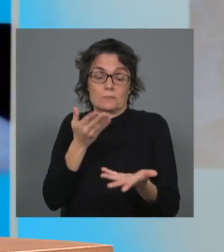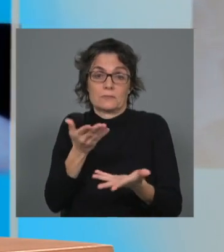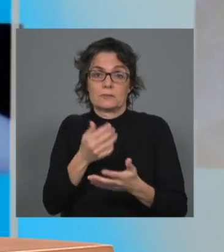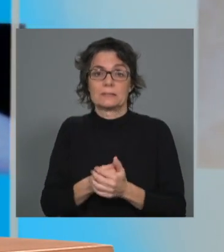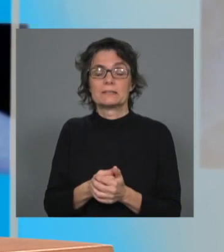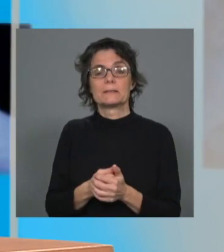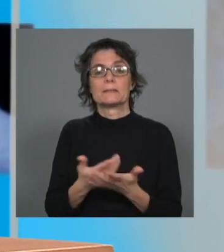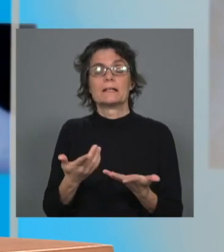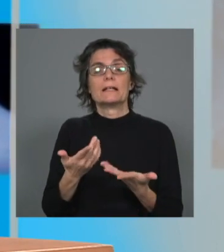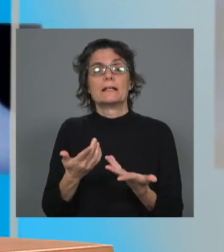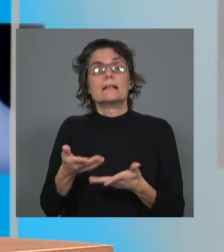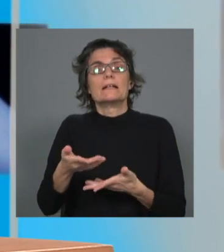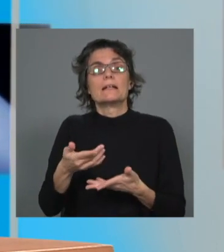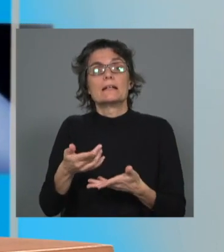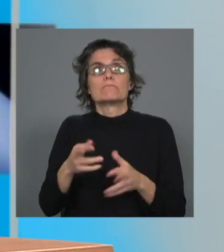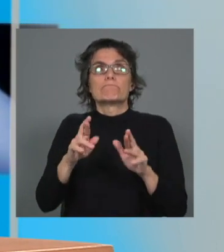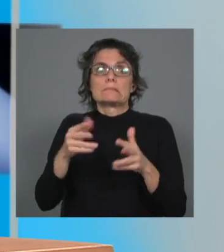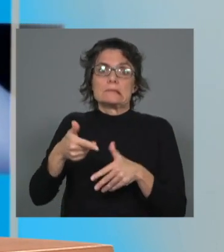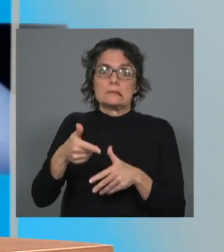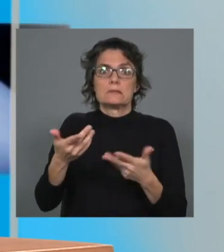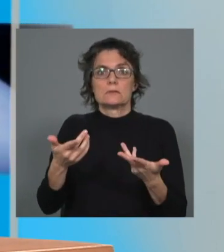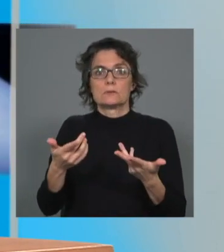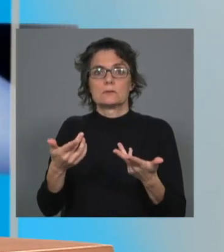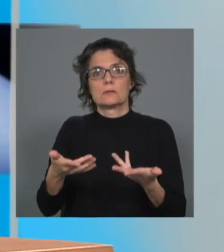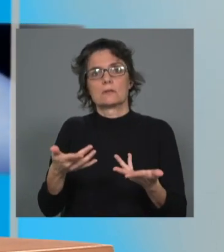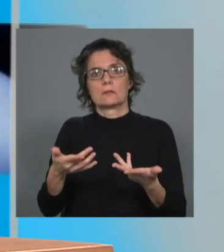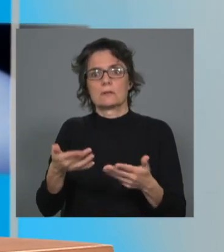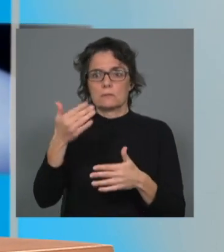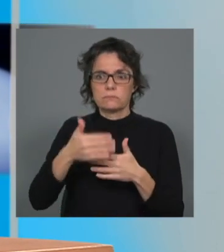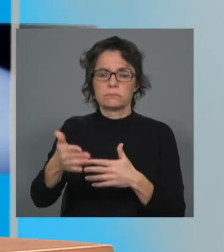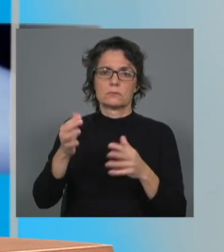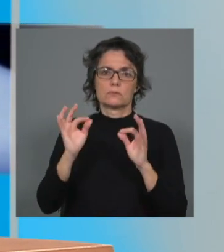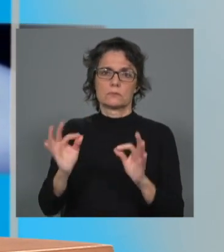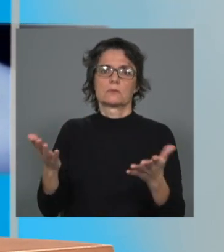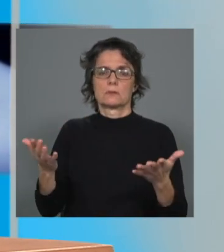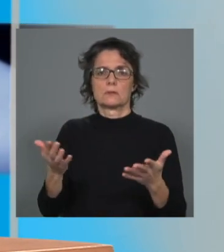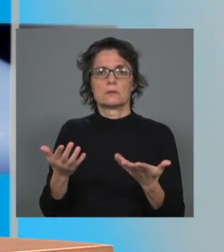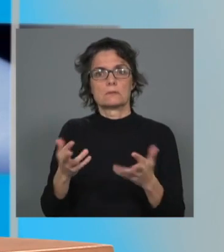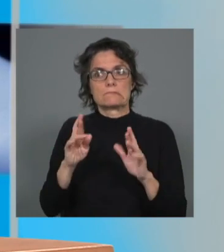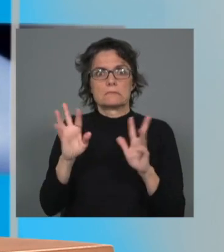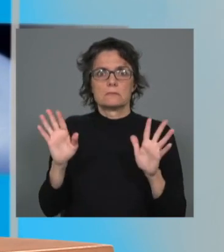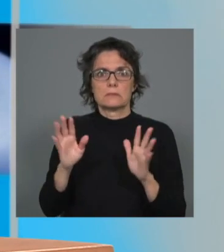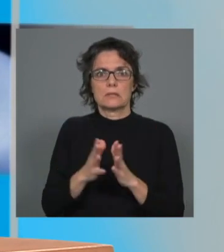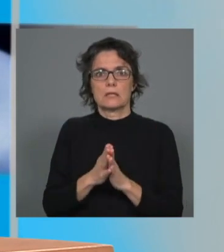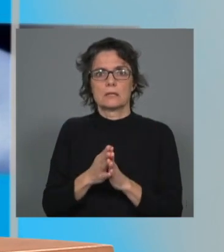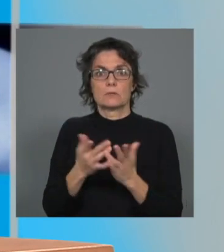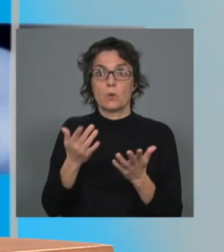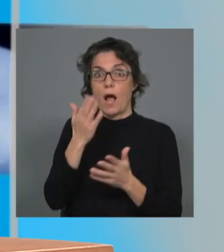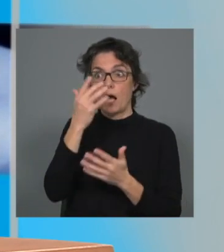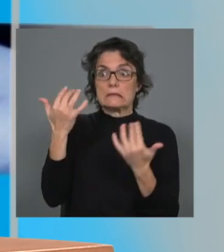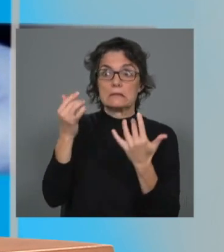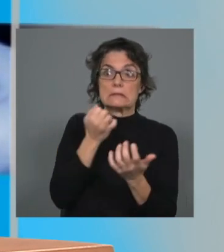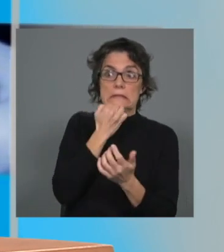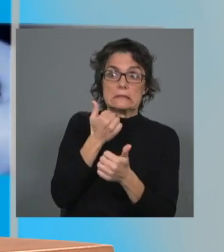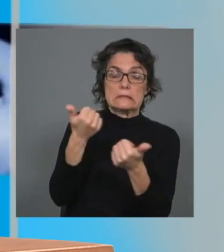situações. Esperemos que esta agora seja tudo nesse sentido aponta, esperamos, pelo menos vamos contentando com as notícias que ouvimos,